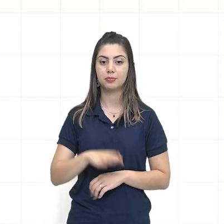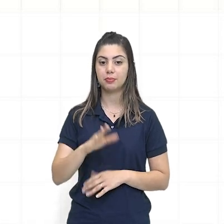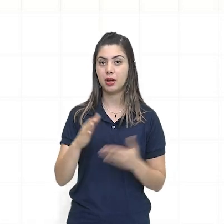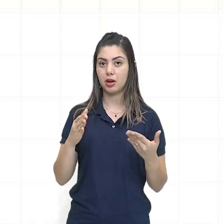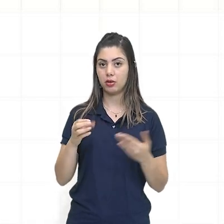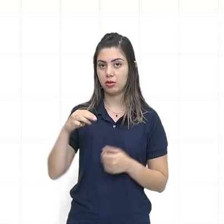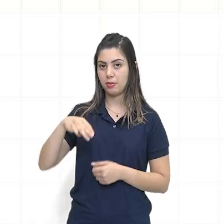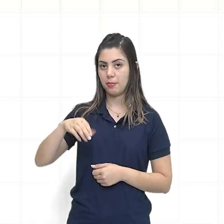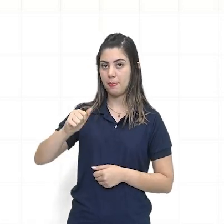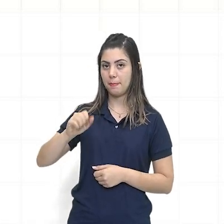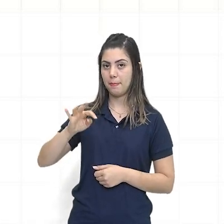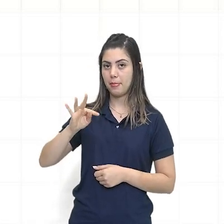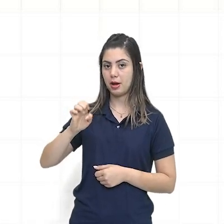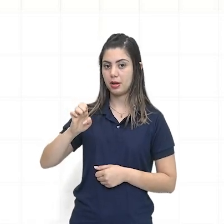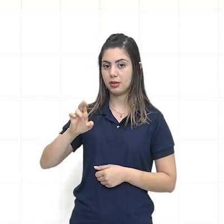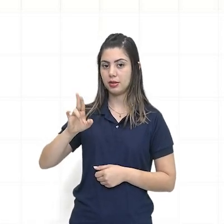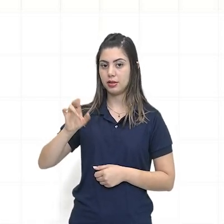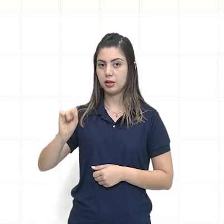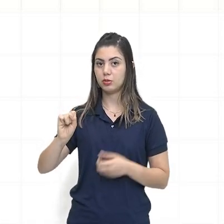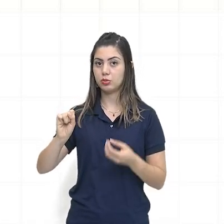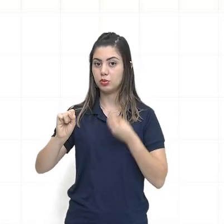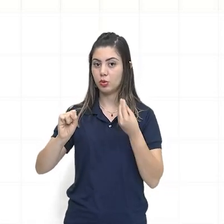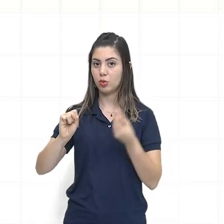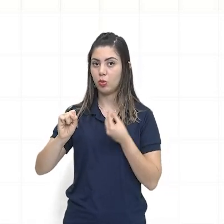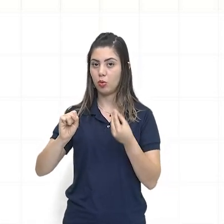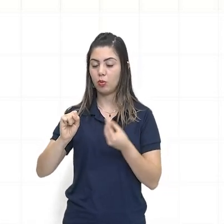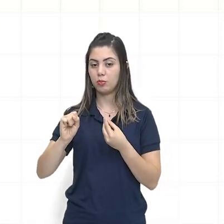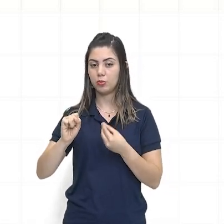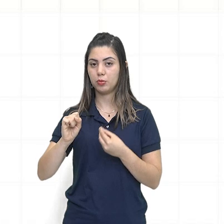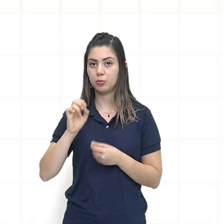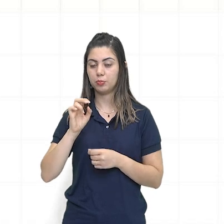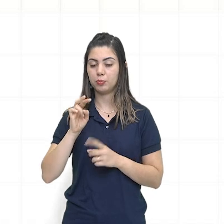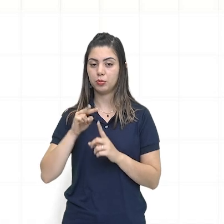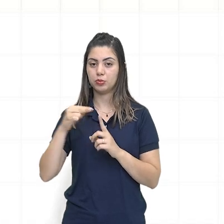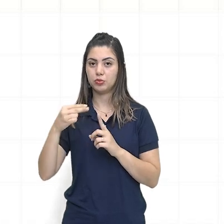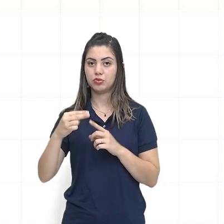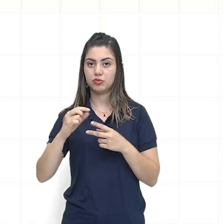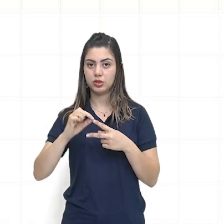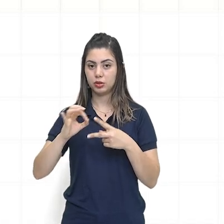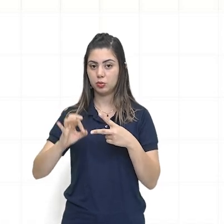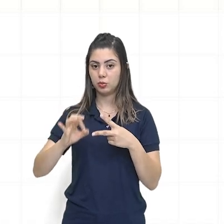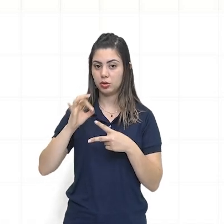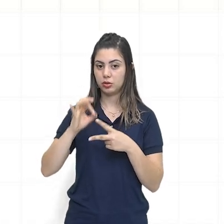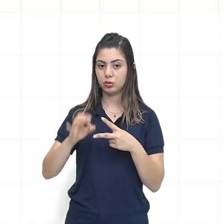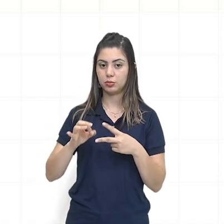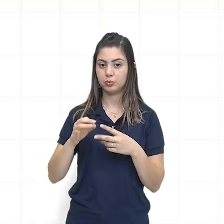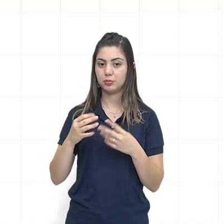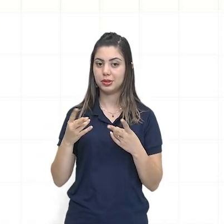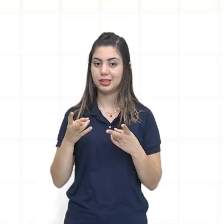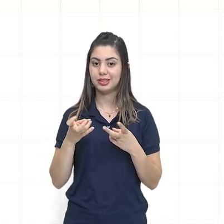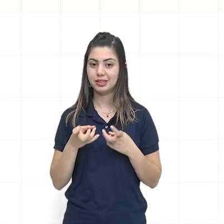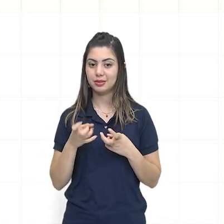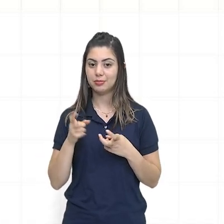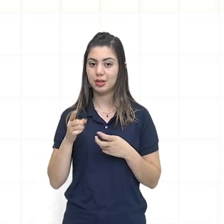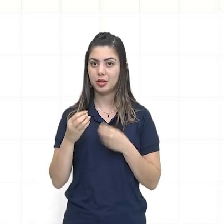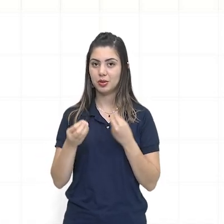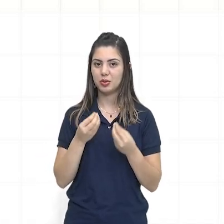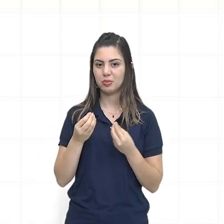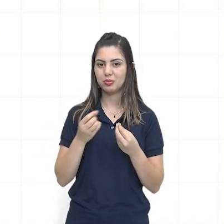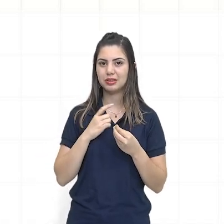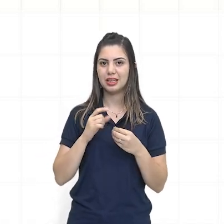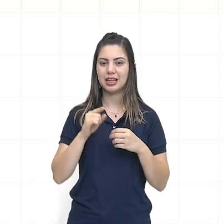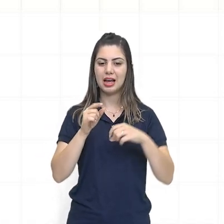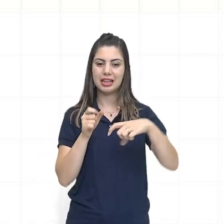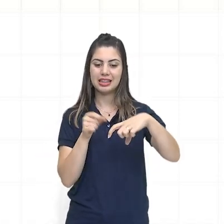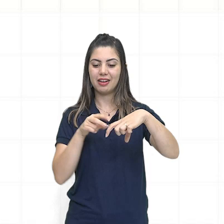o ângulo do Matheus. Olha só, o Matheus, como ele está aqui mais no canto